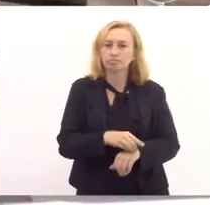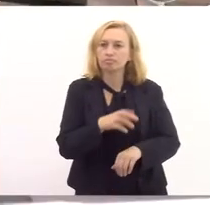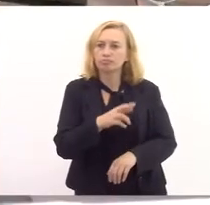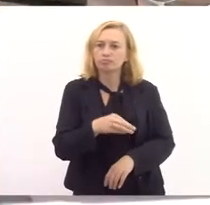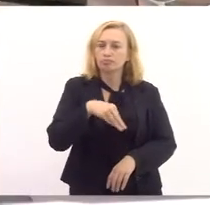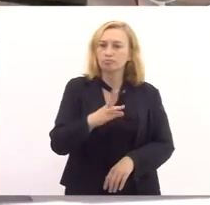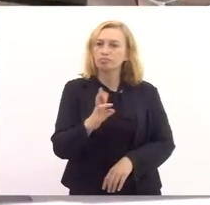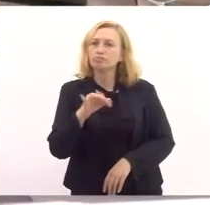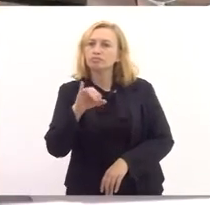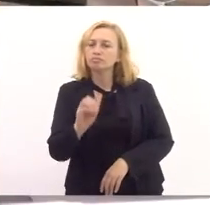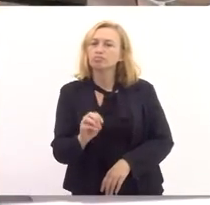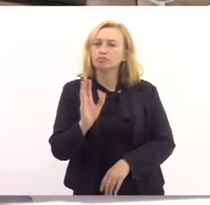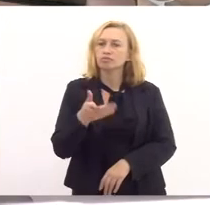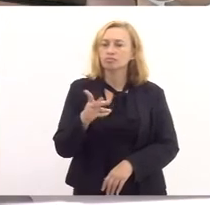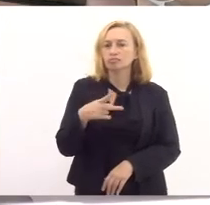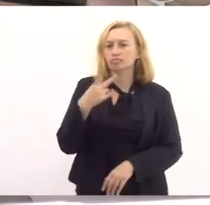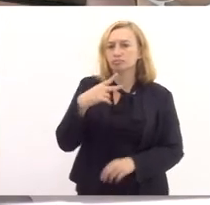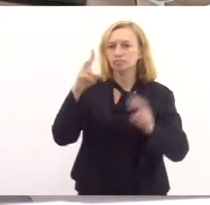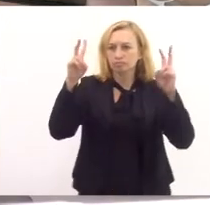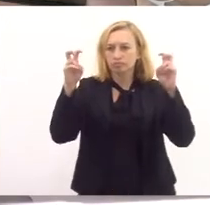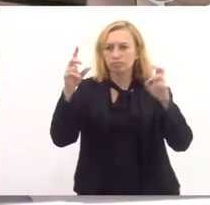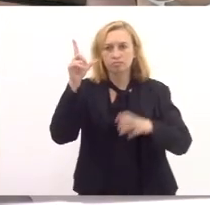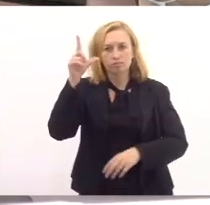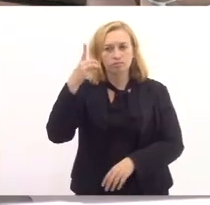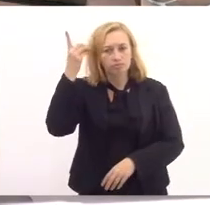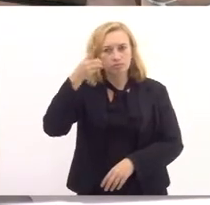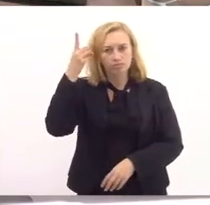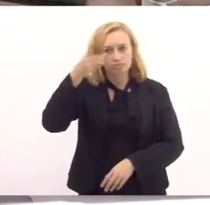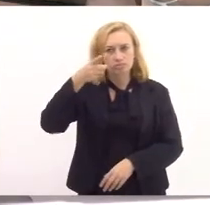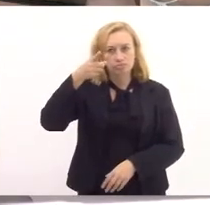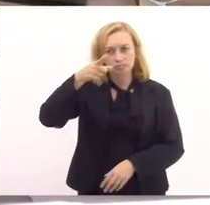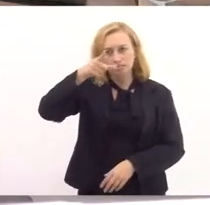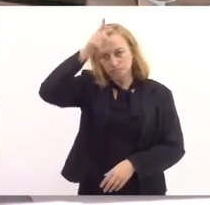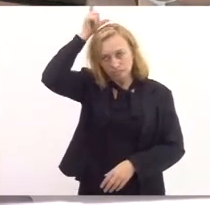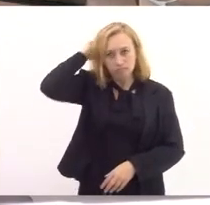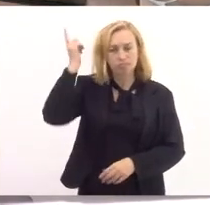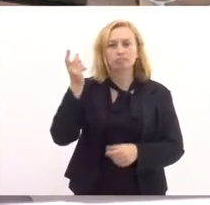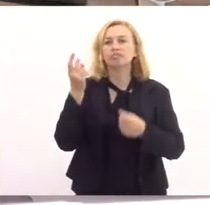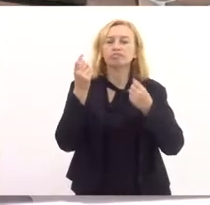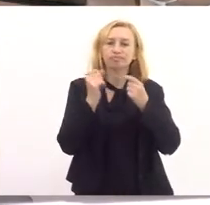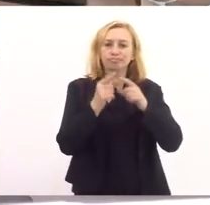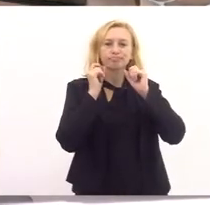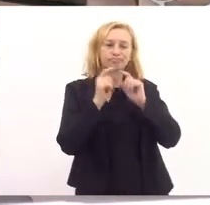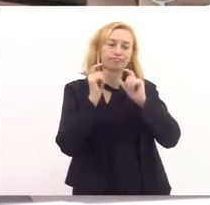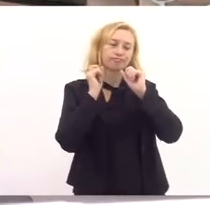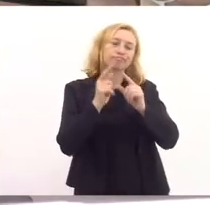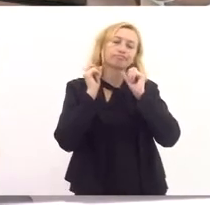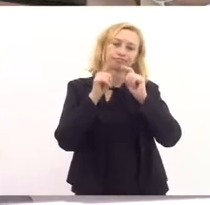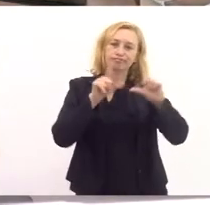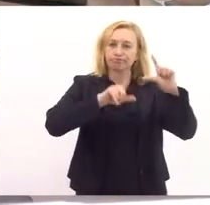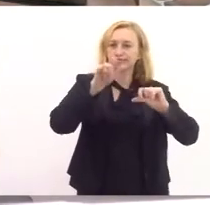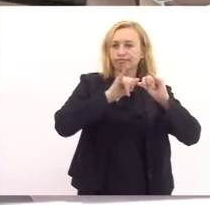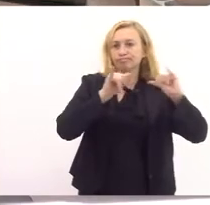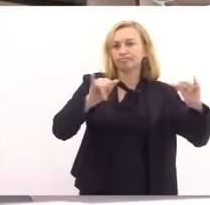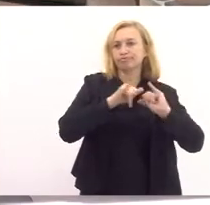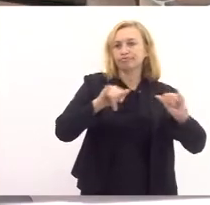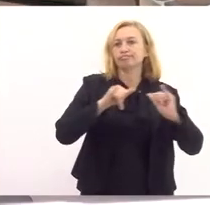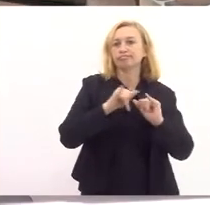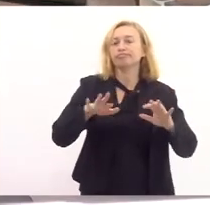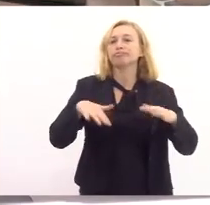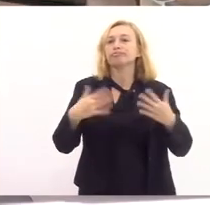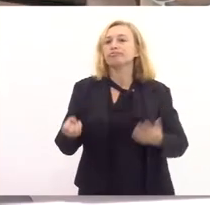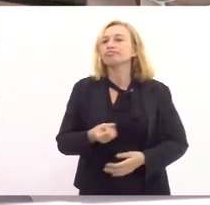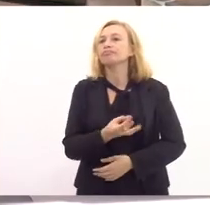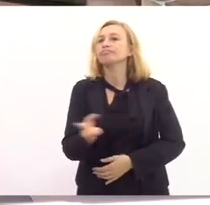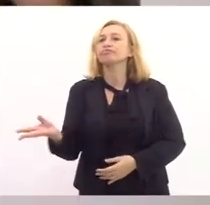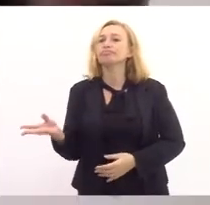até uma questão ao deputado Luiz Paulo. Essa questão do furto de cabo é uma ladainha que toda hora vai para a imprensa. Qual é a